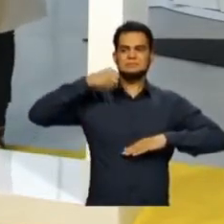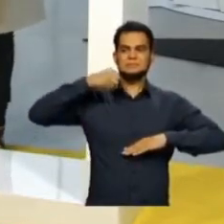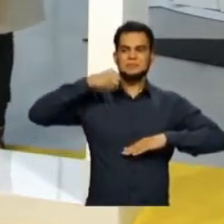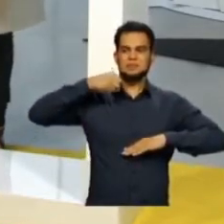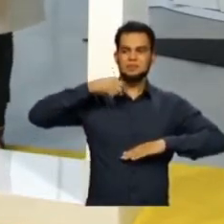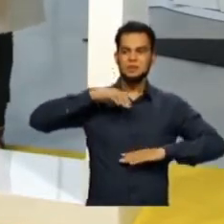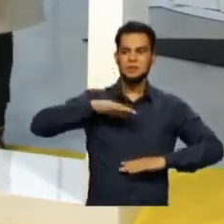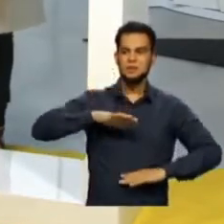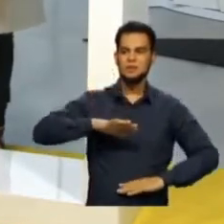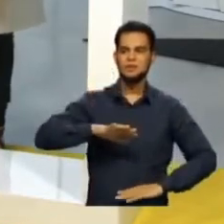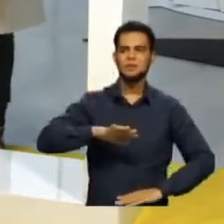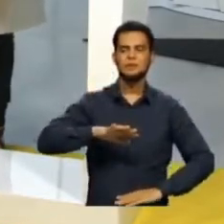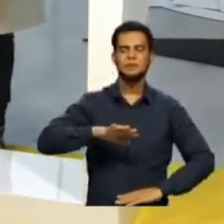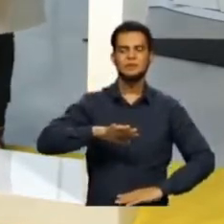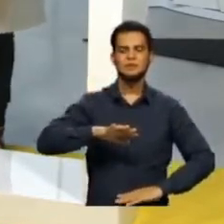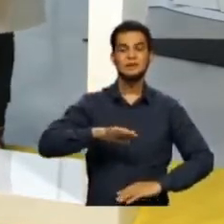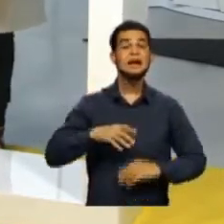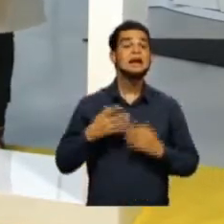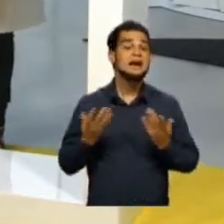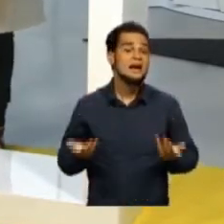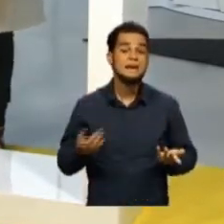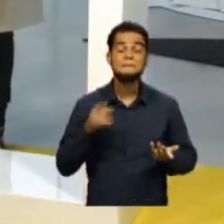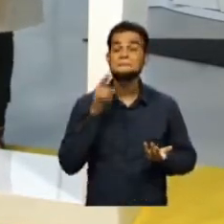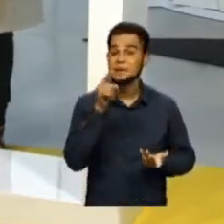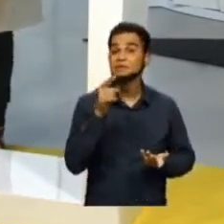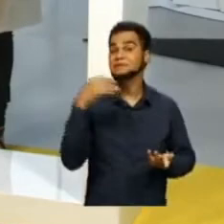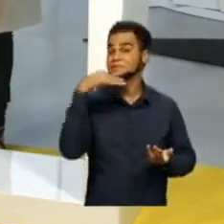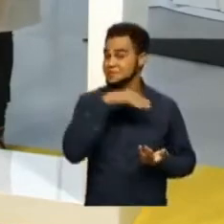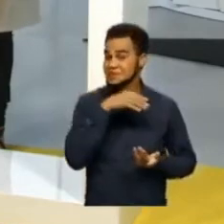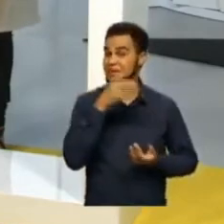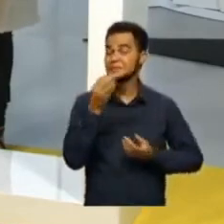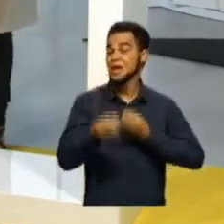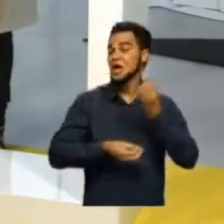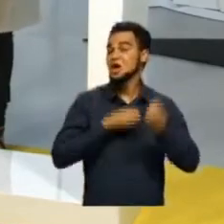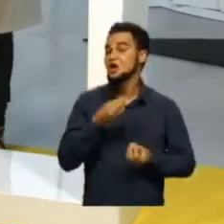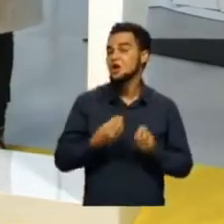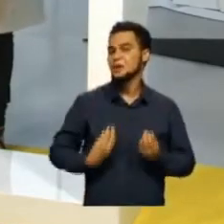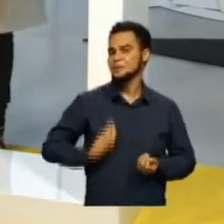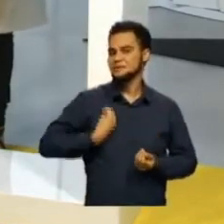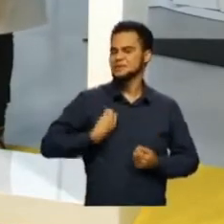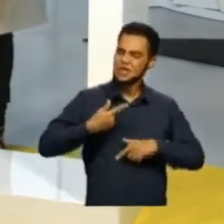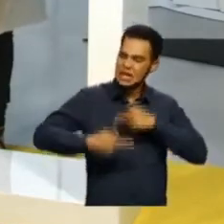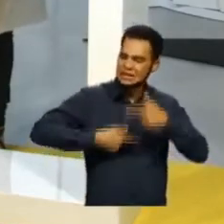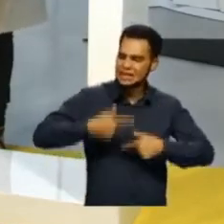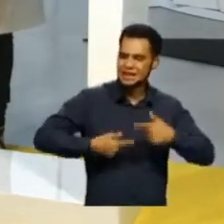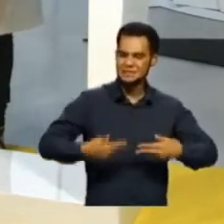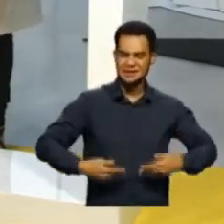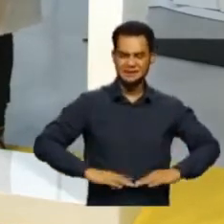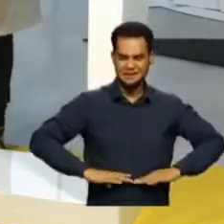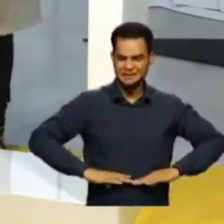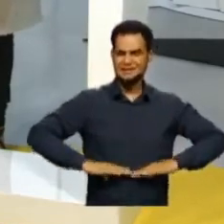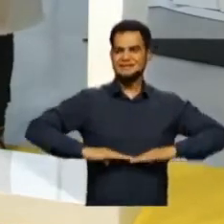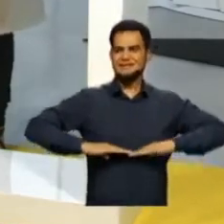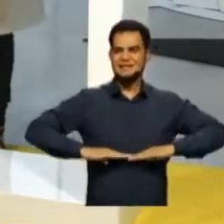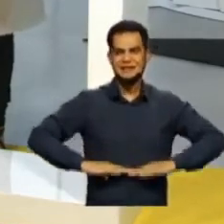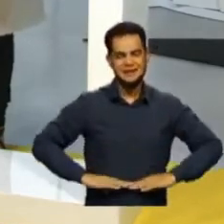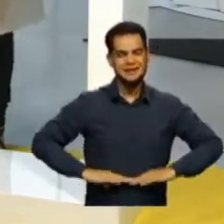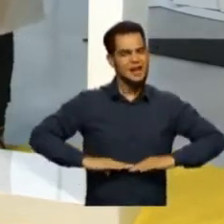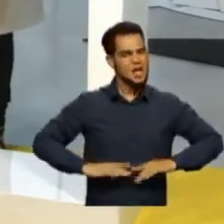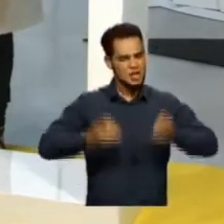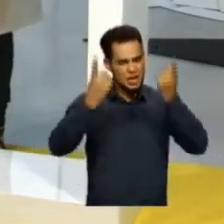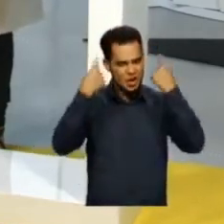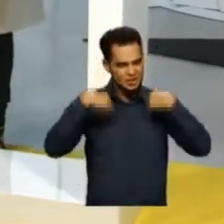pulmão. Então, é para vocês terem ideia do papel do músculo diafragma no nosso pulmão, no nosso organismo.